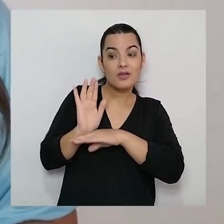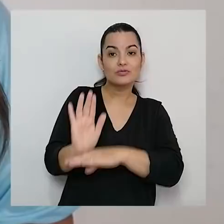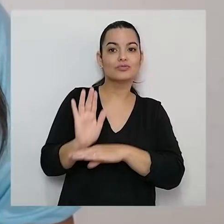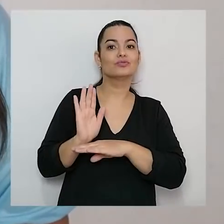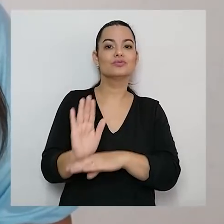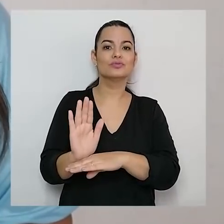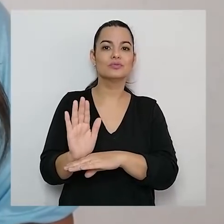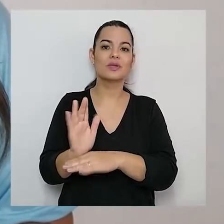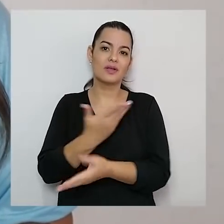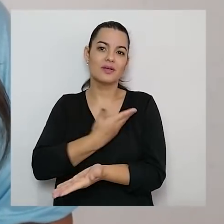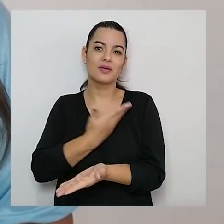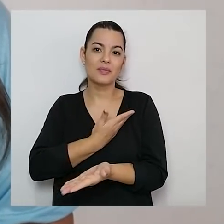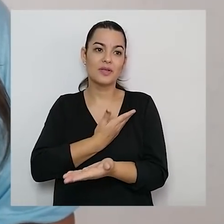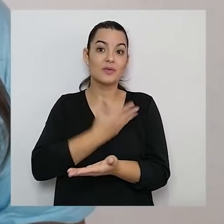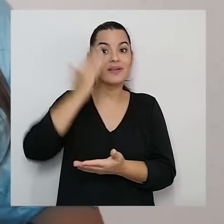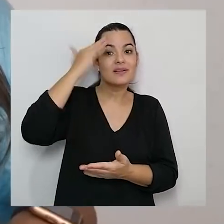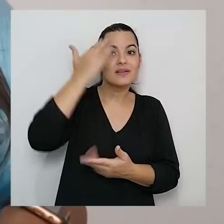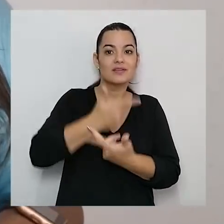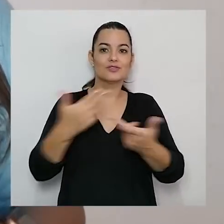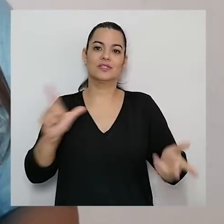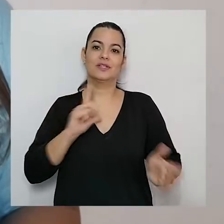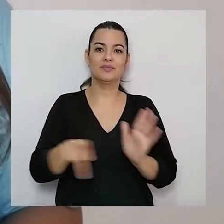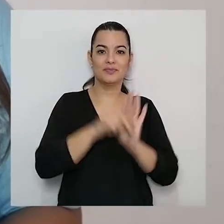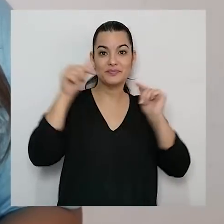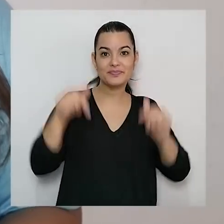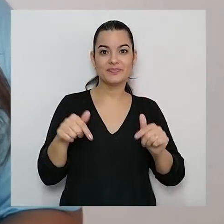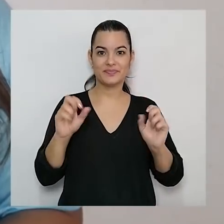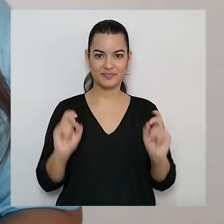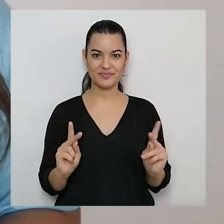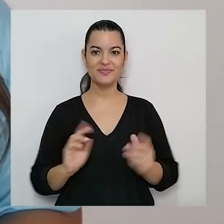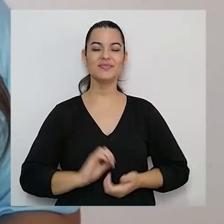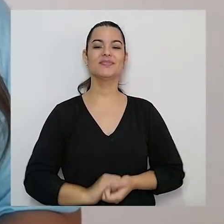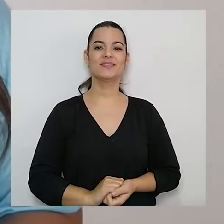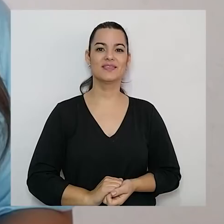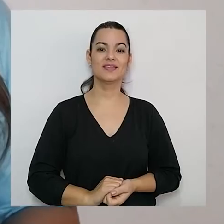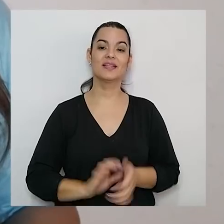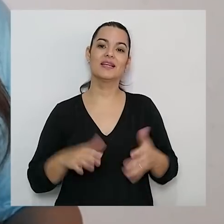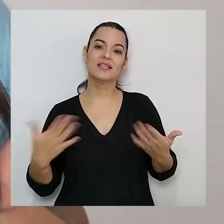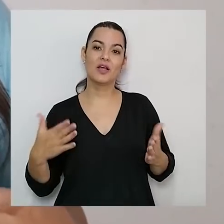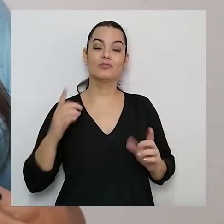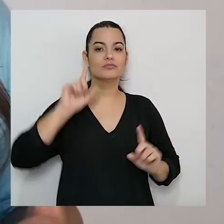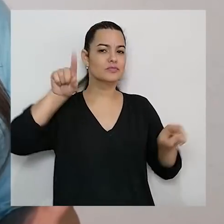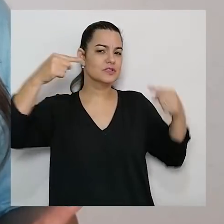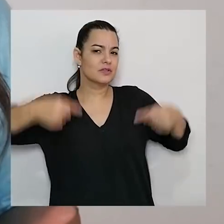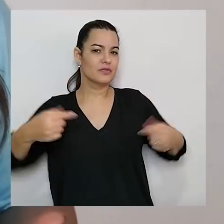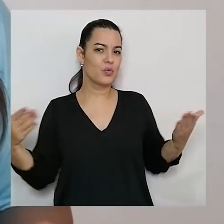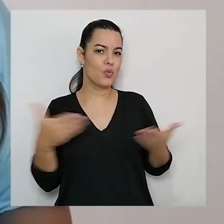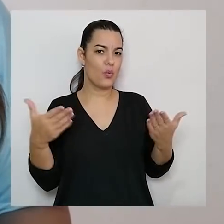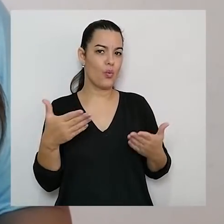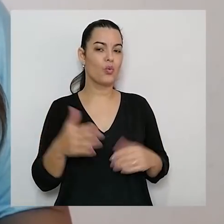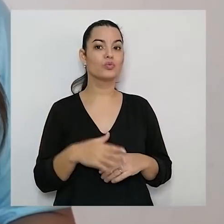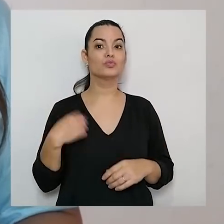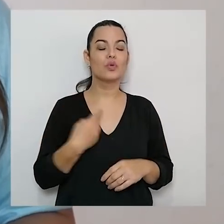temos aqui, tá bom? Então, como parte do nosso desafio de hoje, a gente vai explorar um